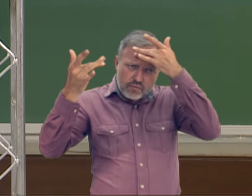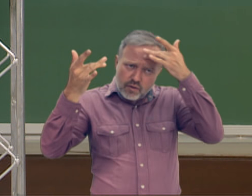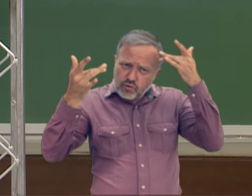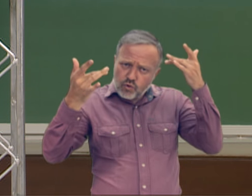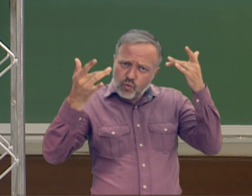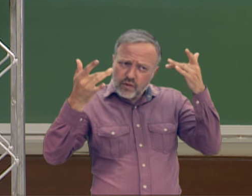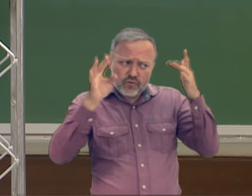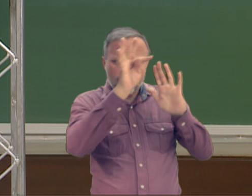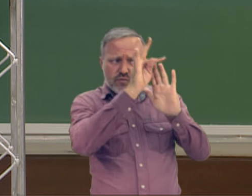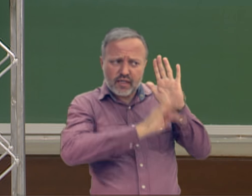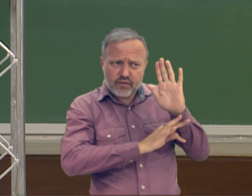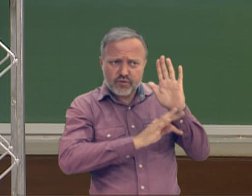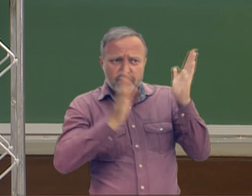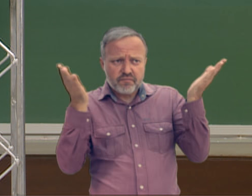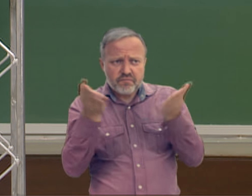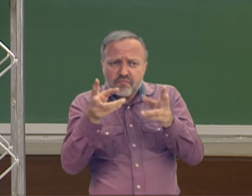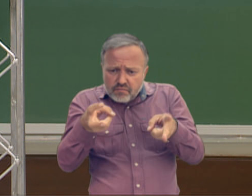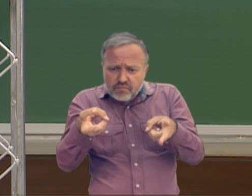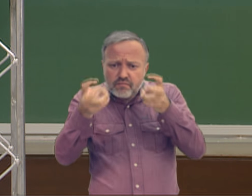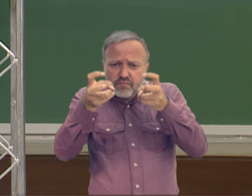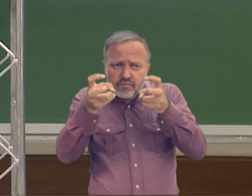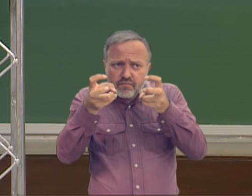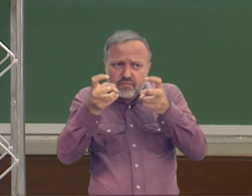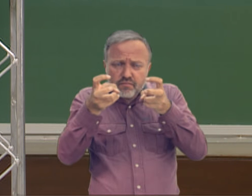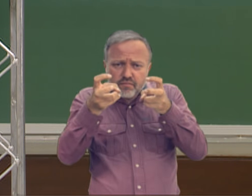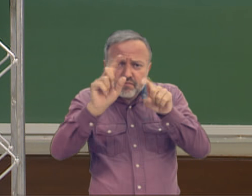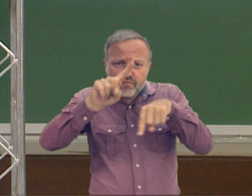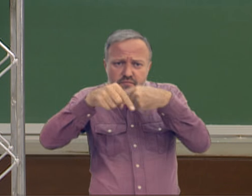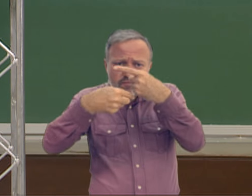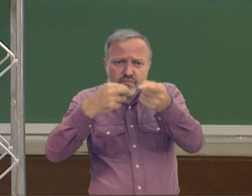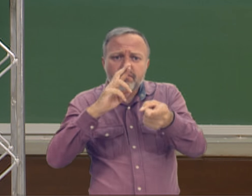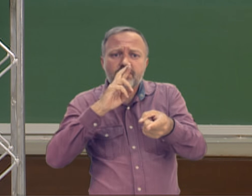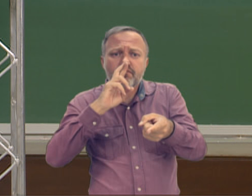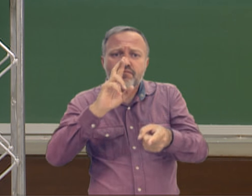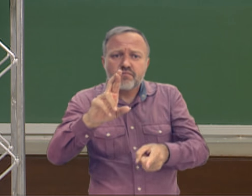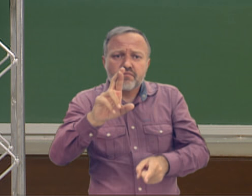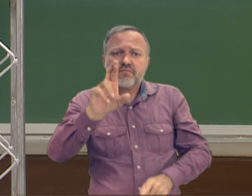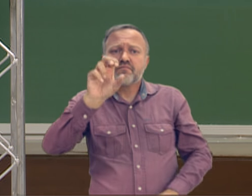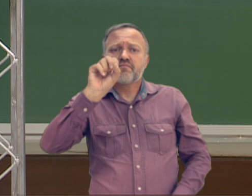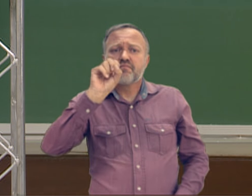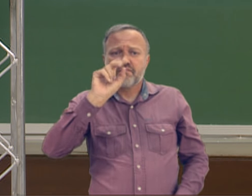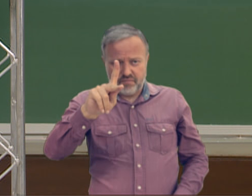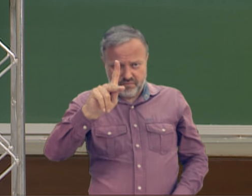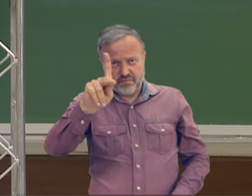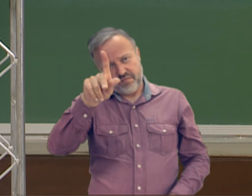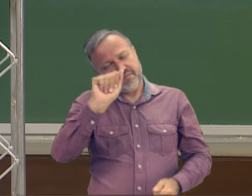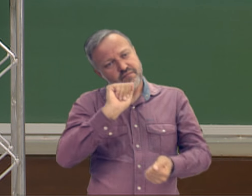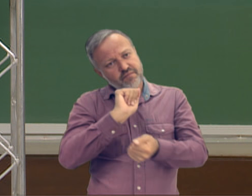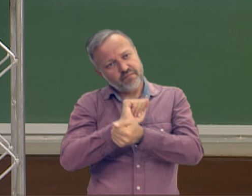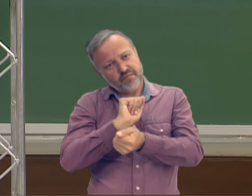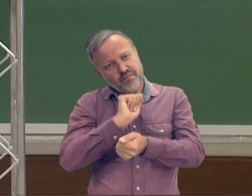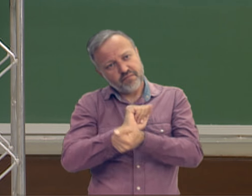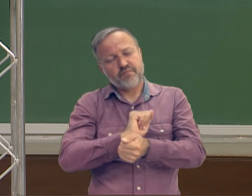Então, prestem atenção, leiam, depois a gente comenta. Uns minutinhos para vocês.